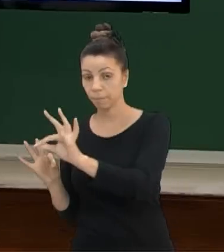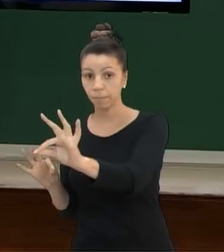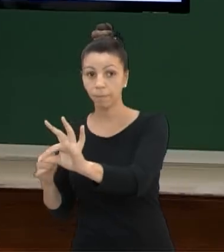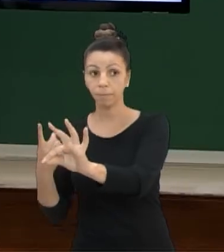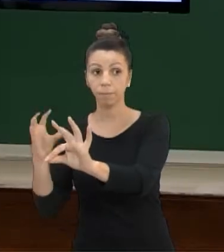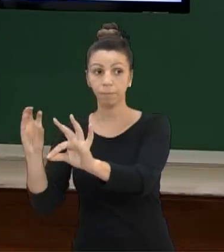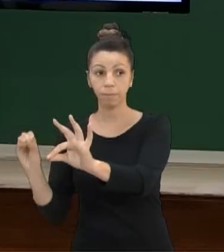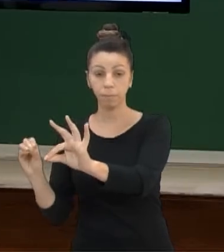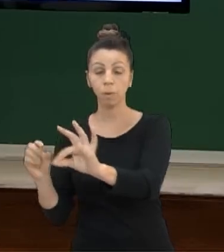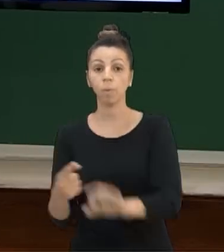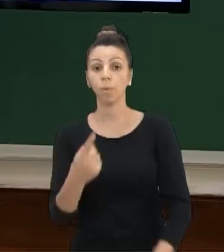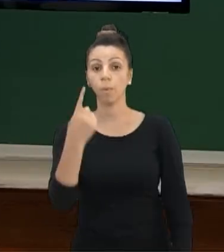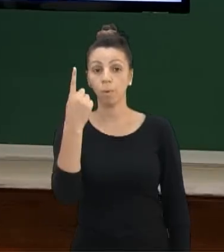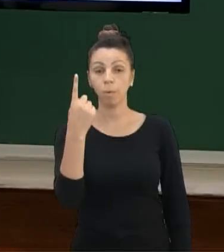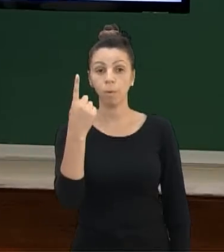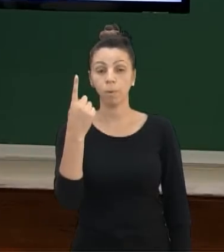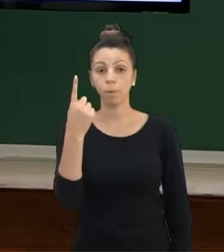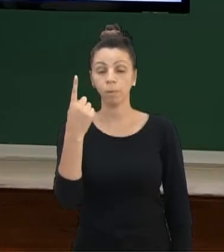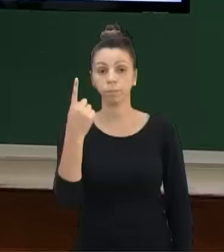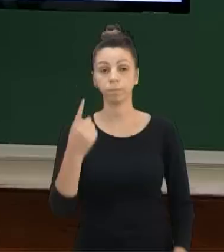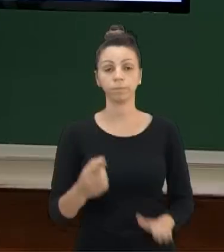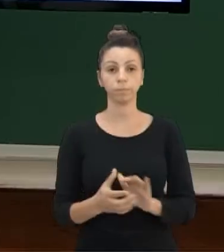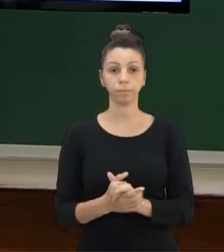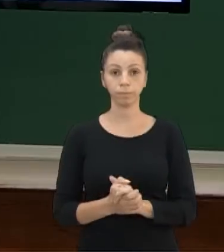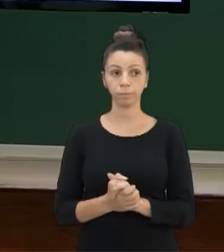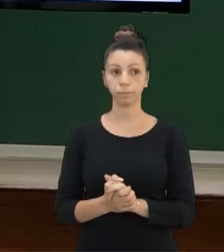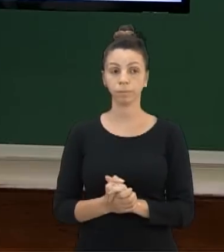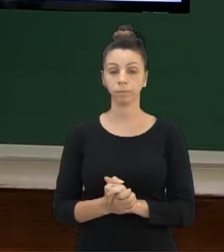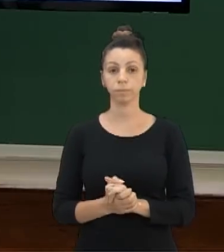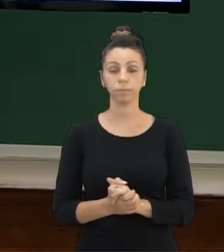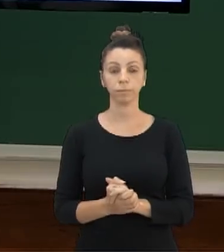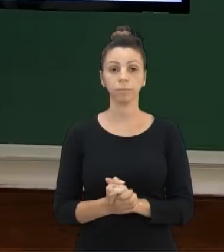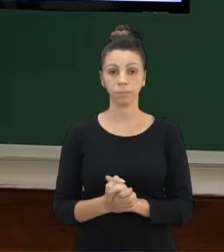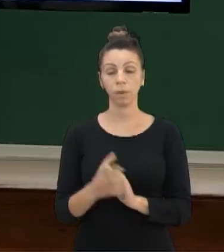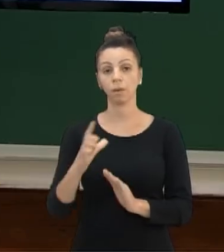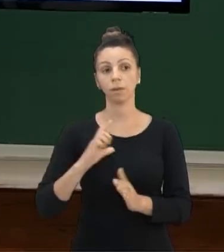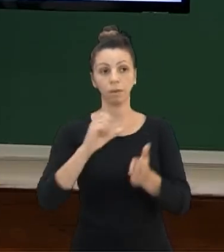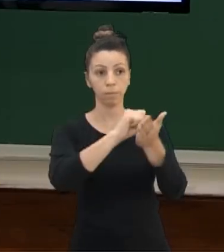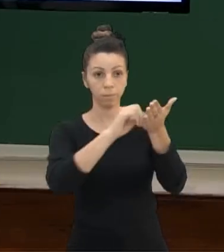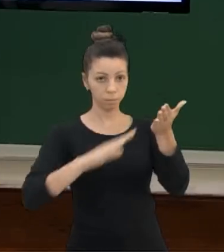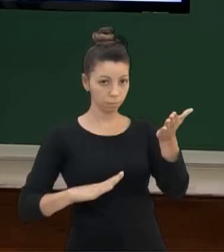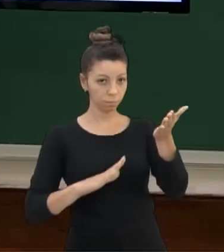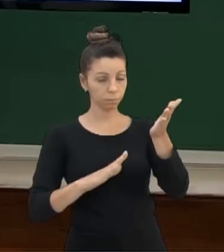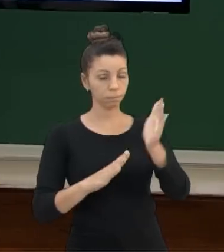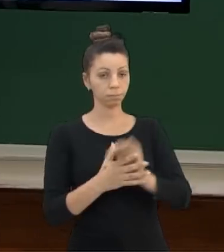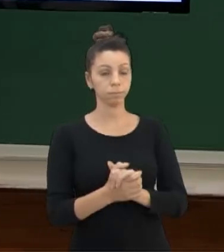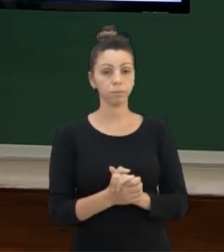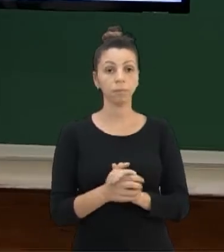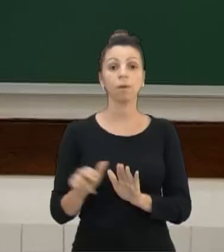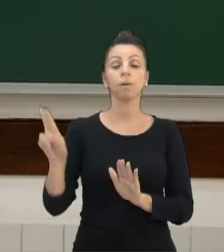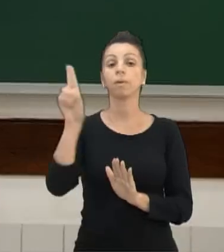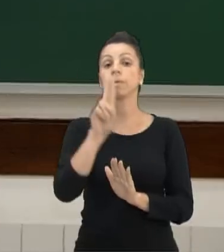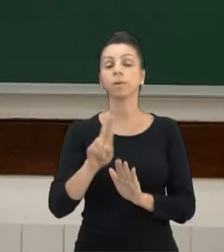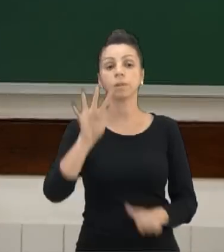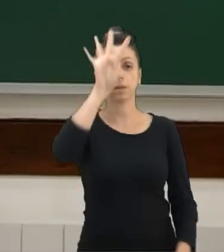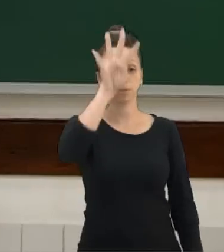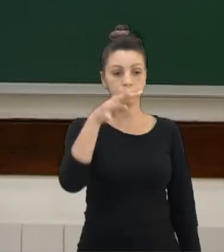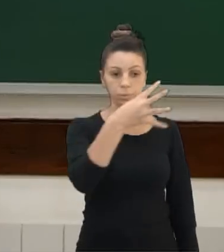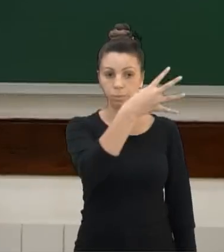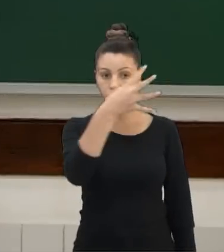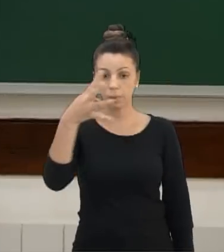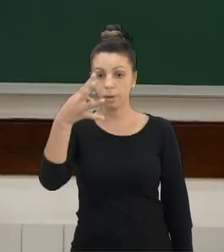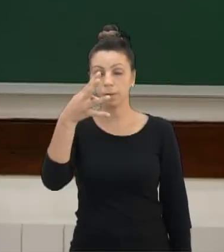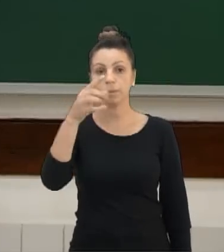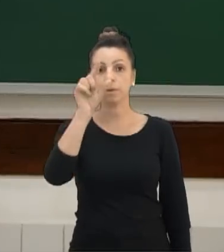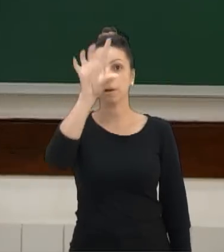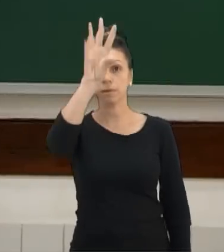exatamente 1 hectare. Então, eu vou passar um exercício agora para os senhores. Vocês vão usar aquela tabelinha para responder